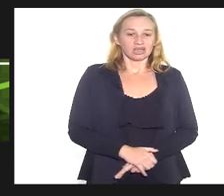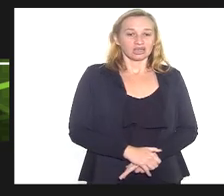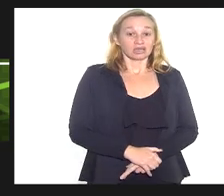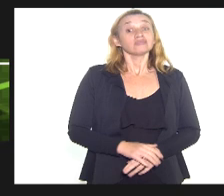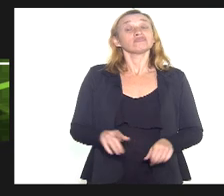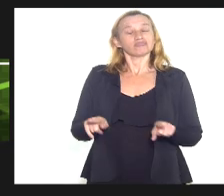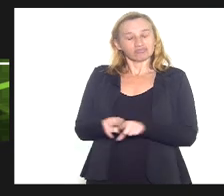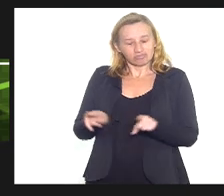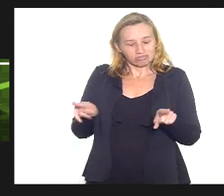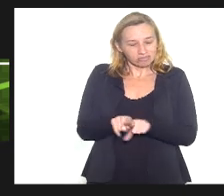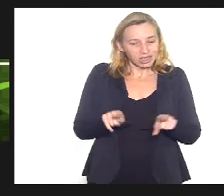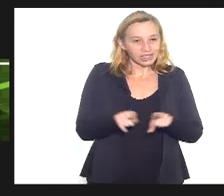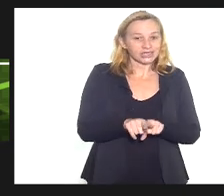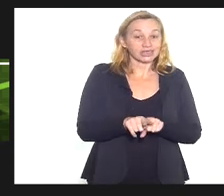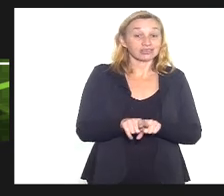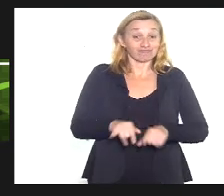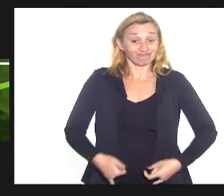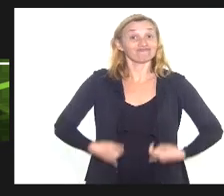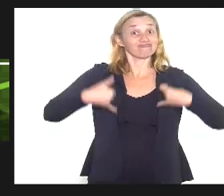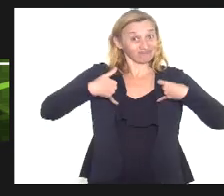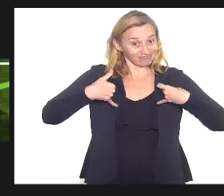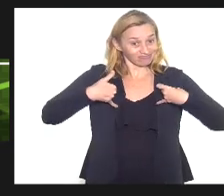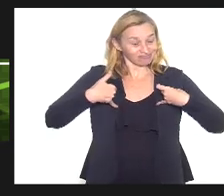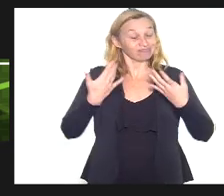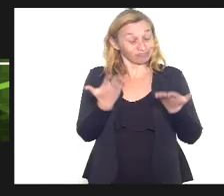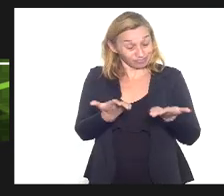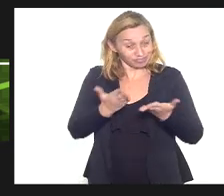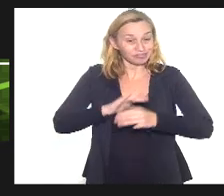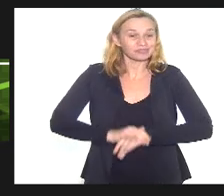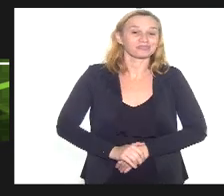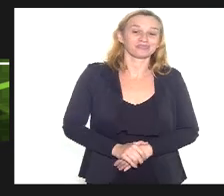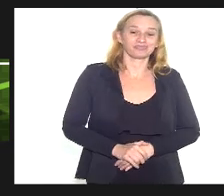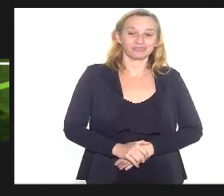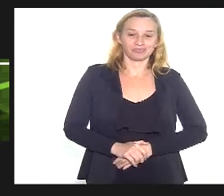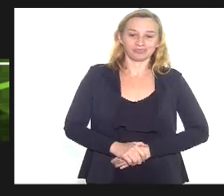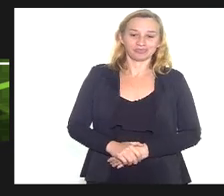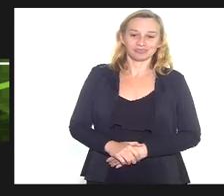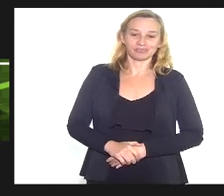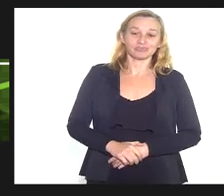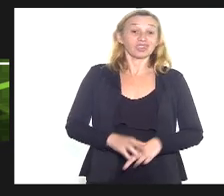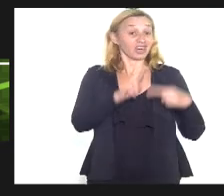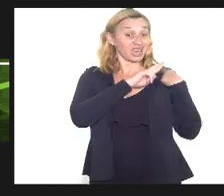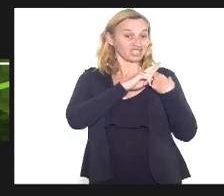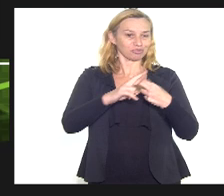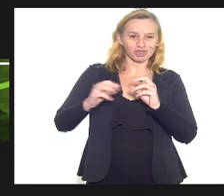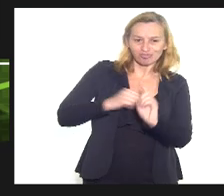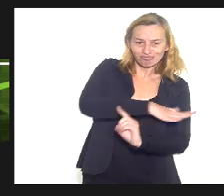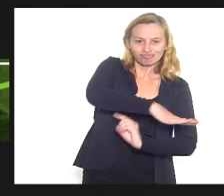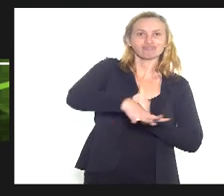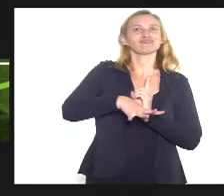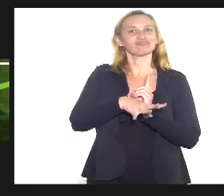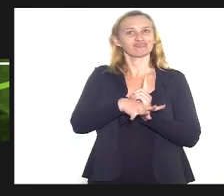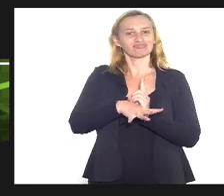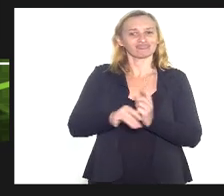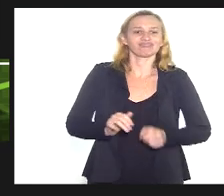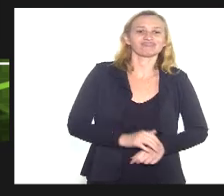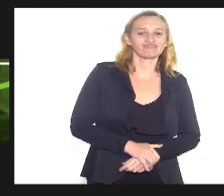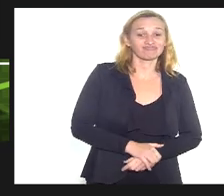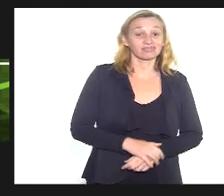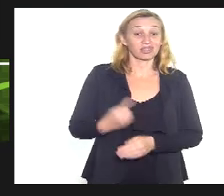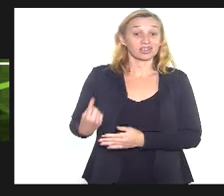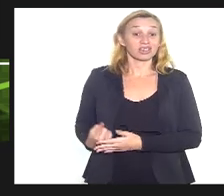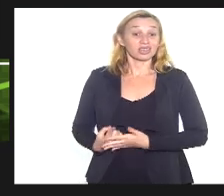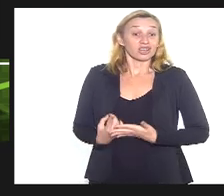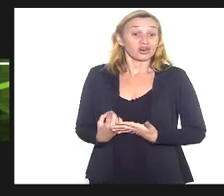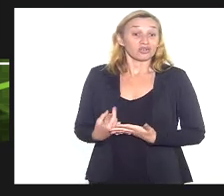Algo também que nos orgulha bastante é com relação à responsabilidade social.